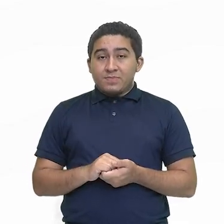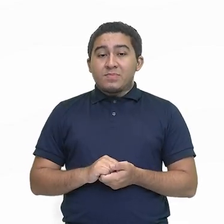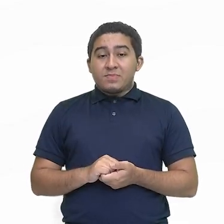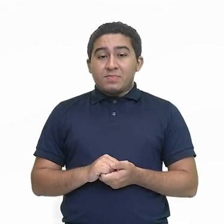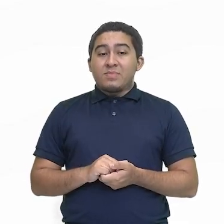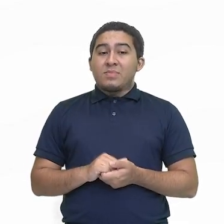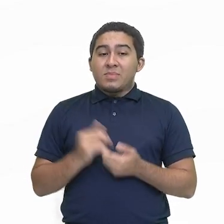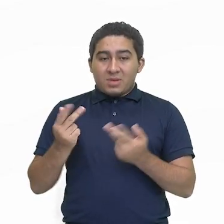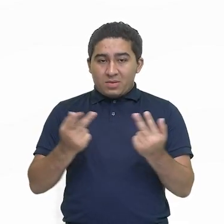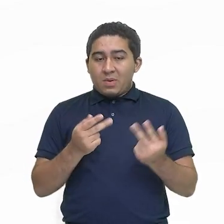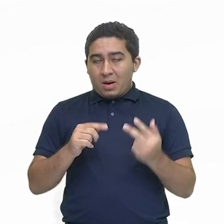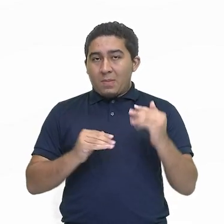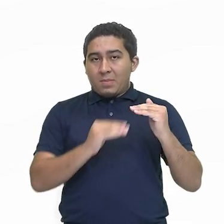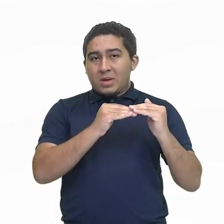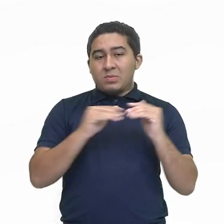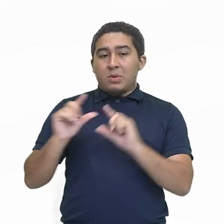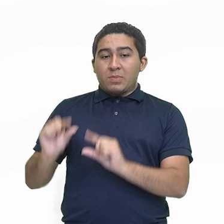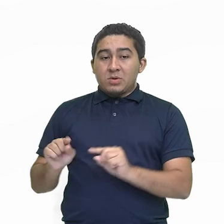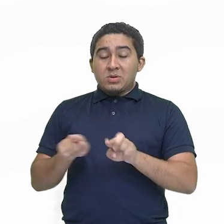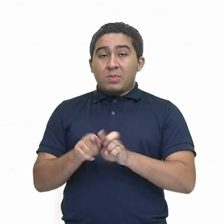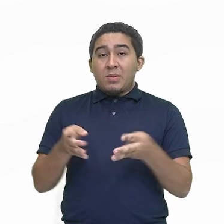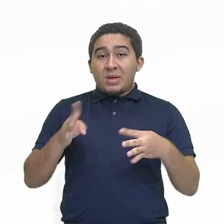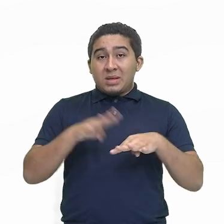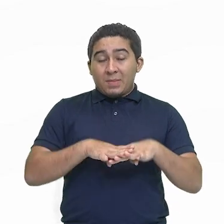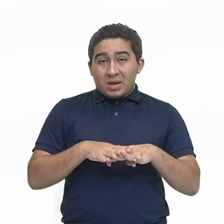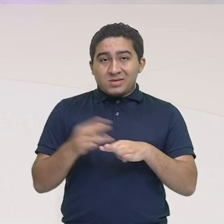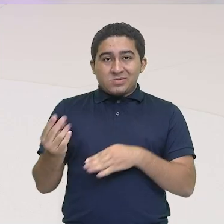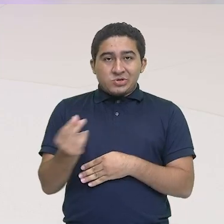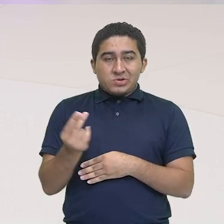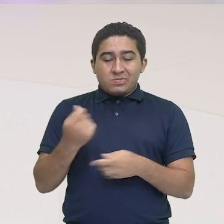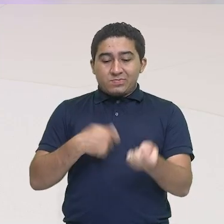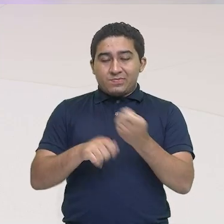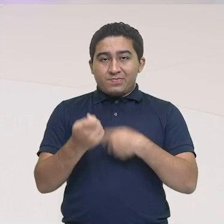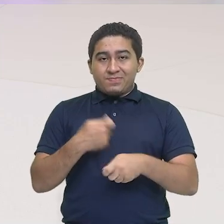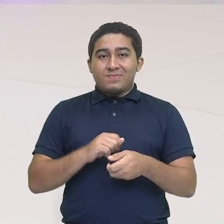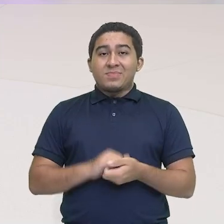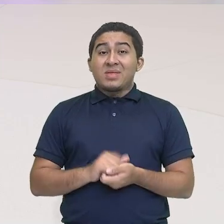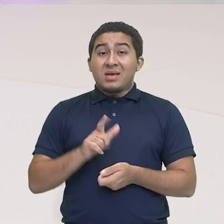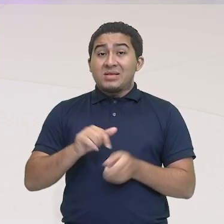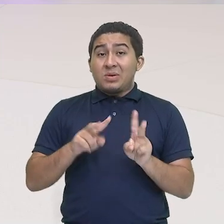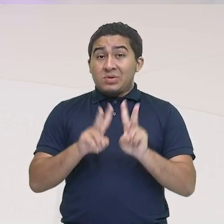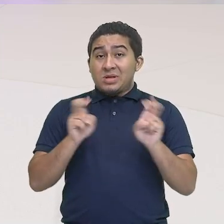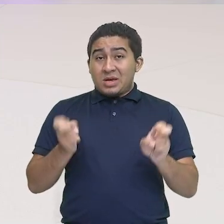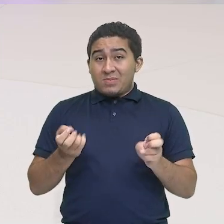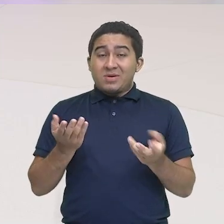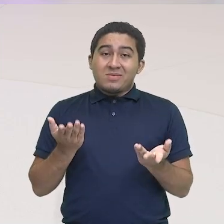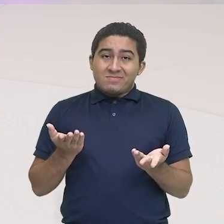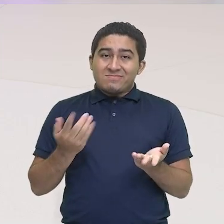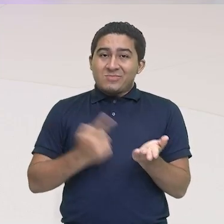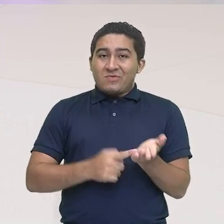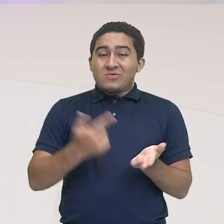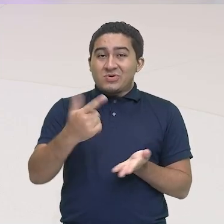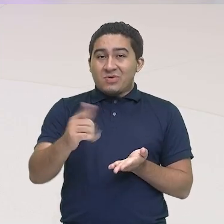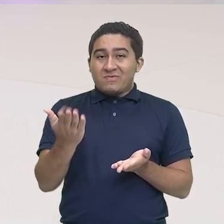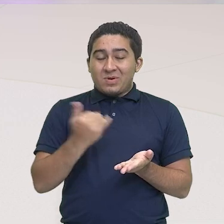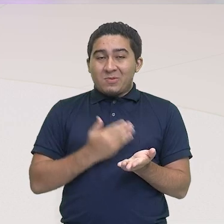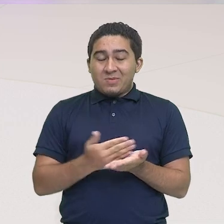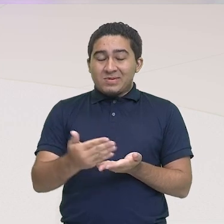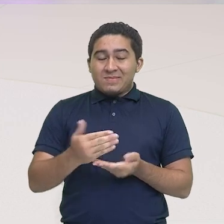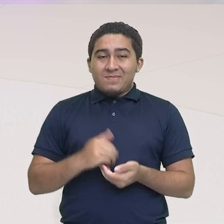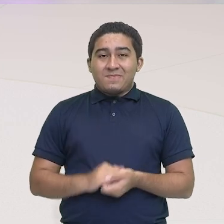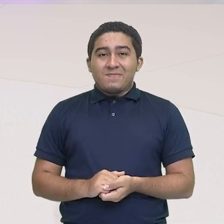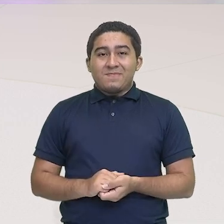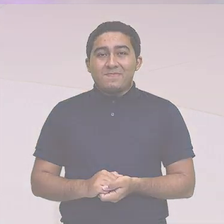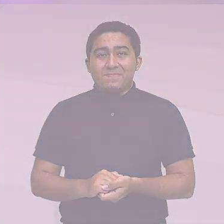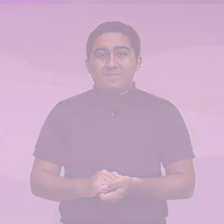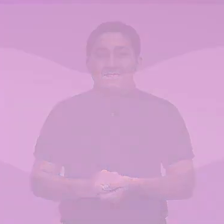pontos de máximos e mínimos e matemática financeira. Esse é o nosso tema, então te convido mais uma vez para acompanhar a nossa aula.